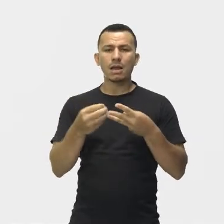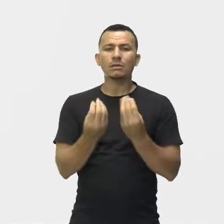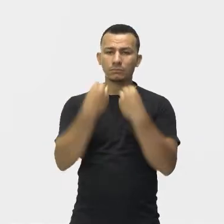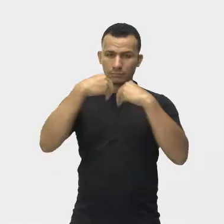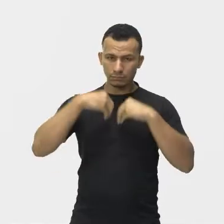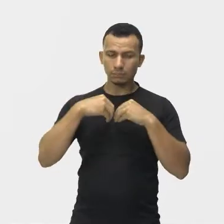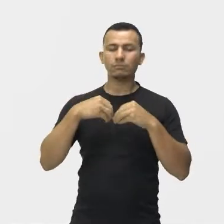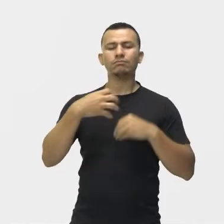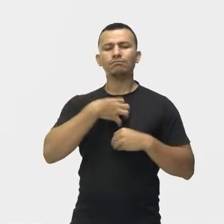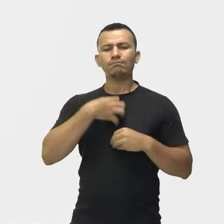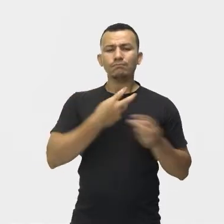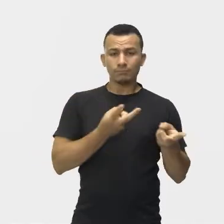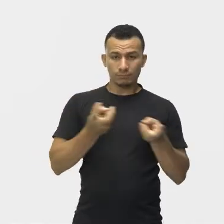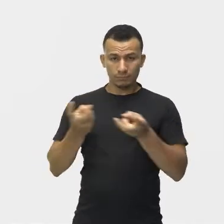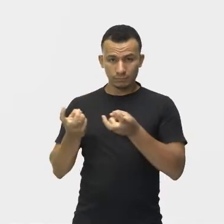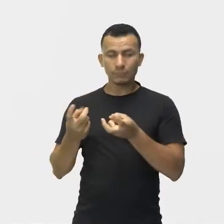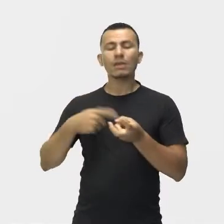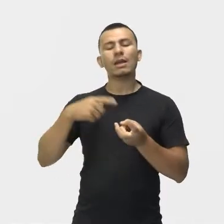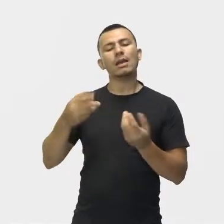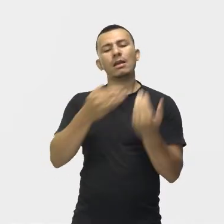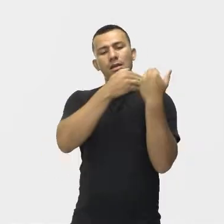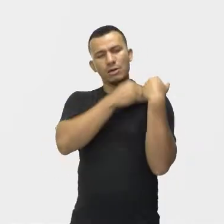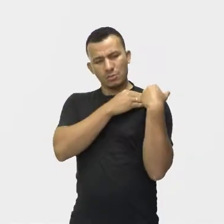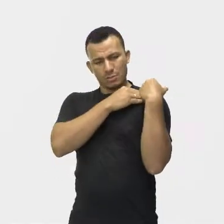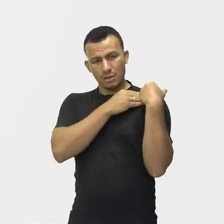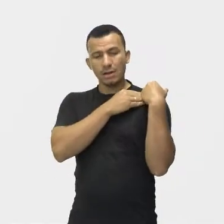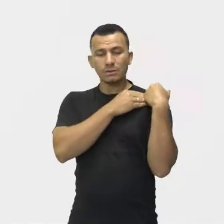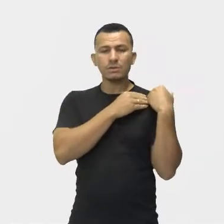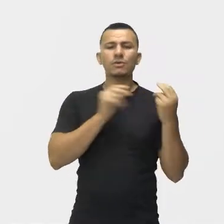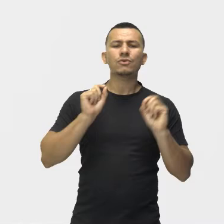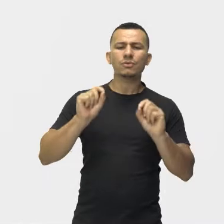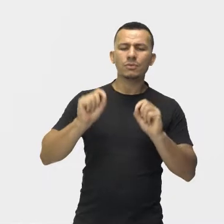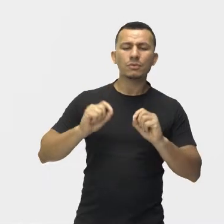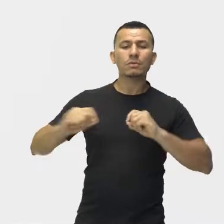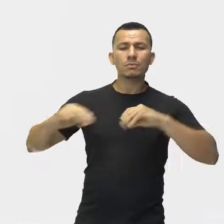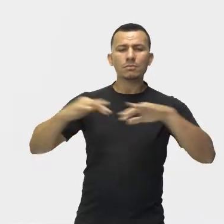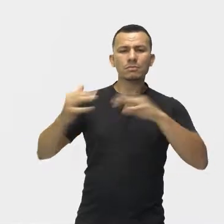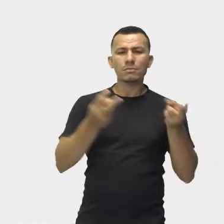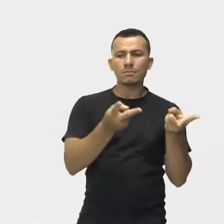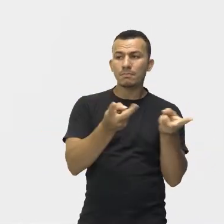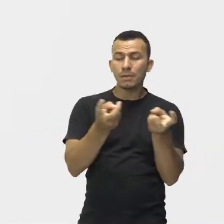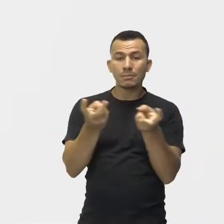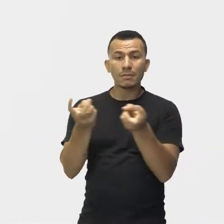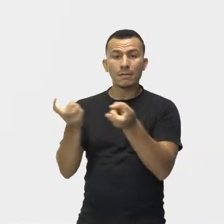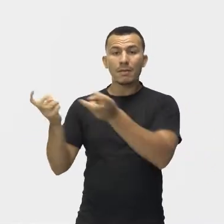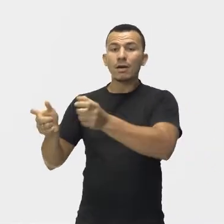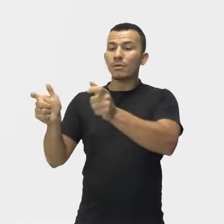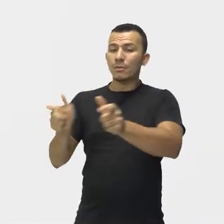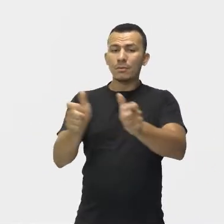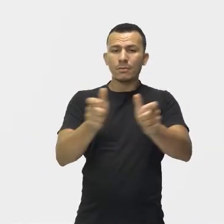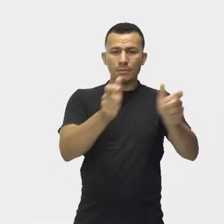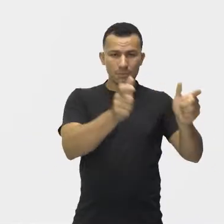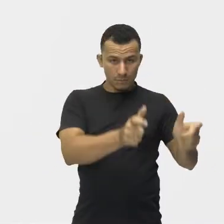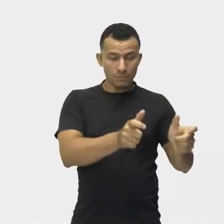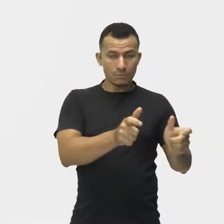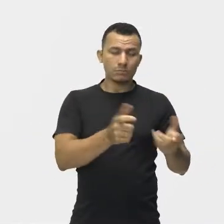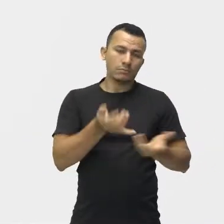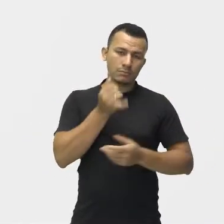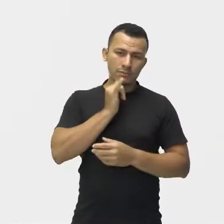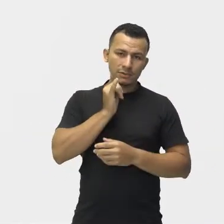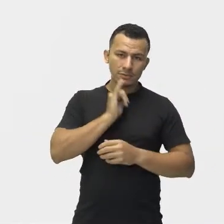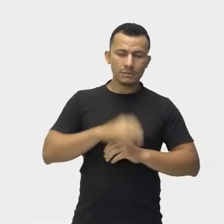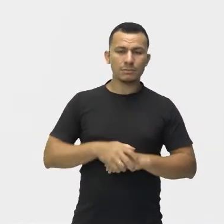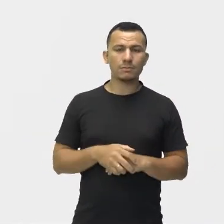sistema sensorial e tem essa função ali, ó, essa especialização, né, de perceber os estímulos provenientes do ambiente, no